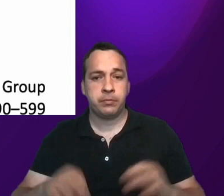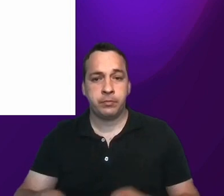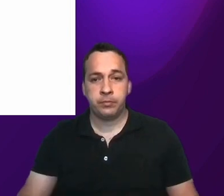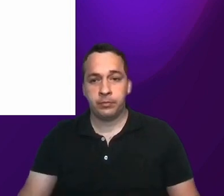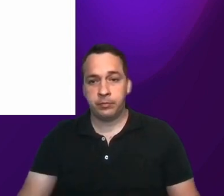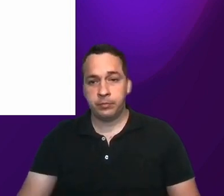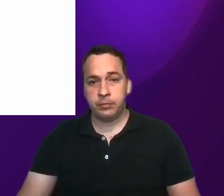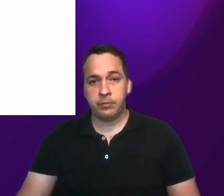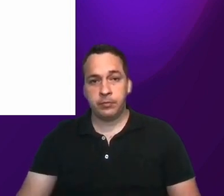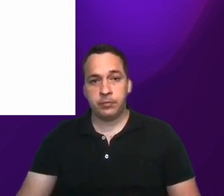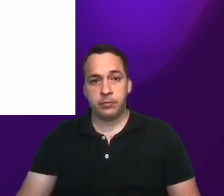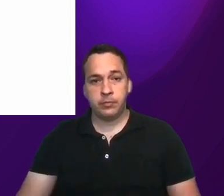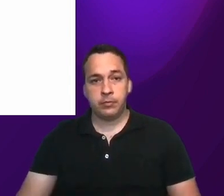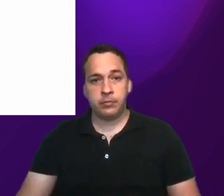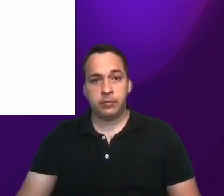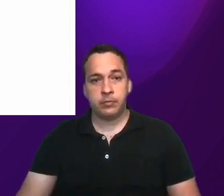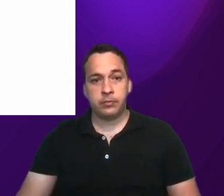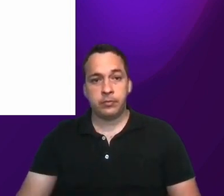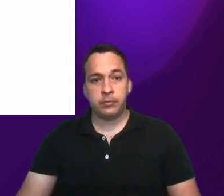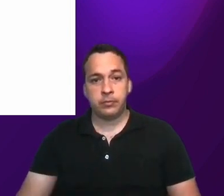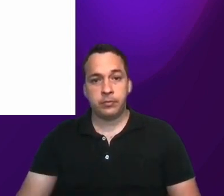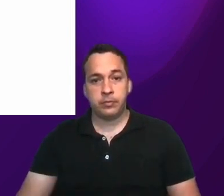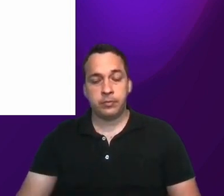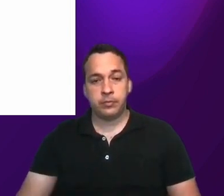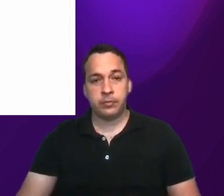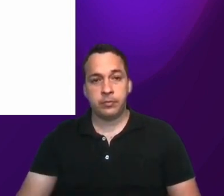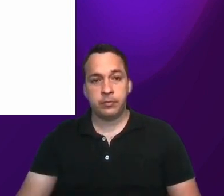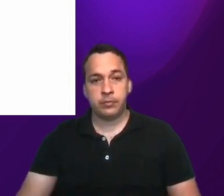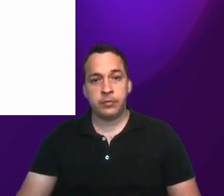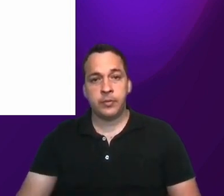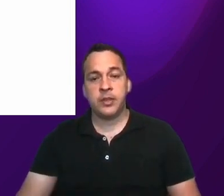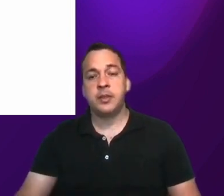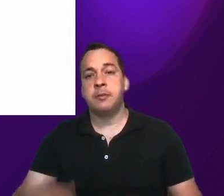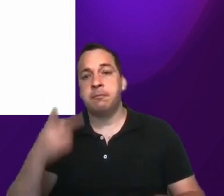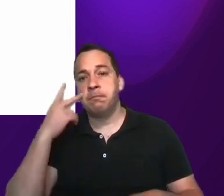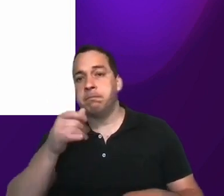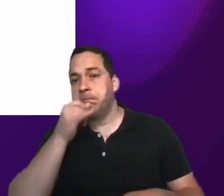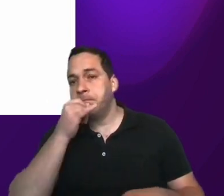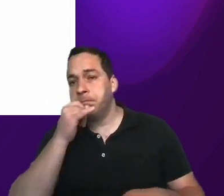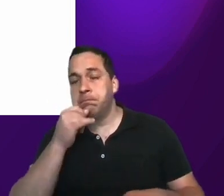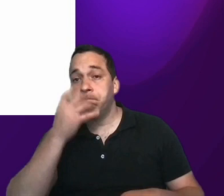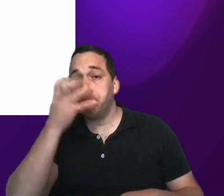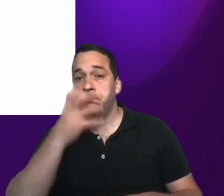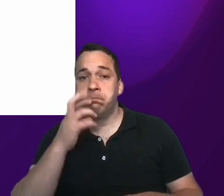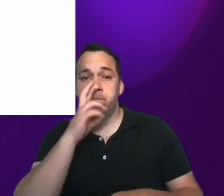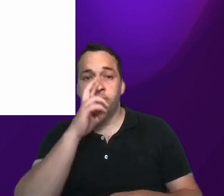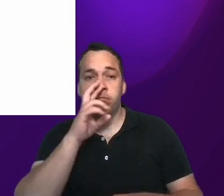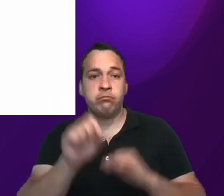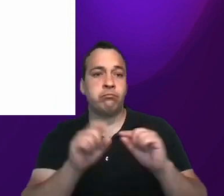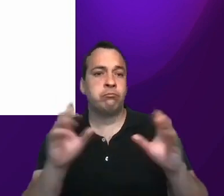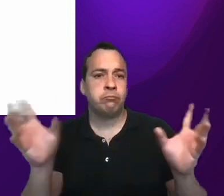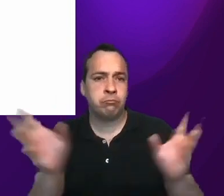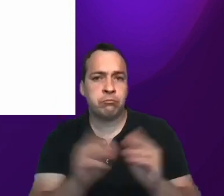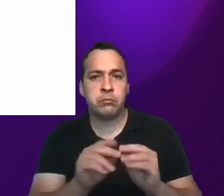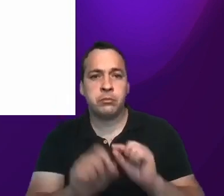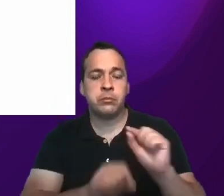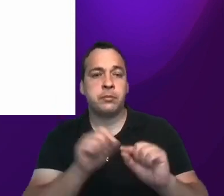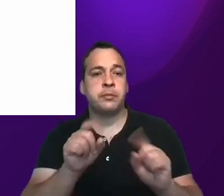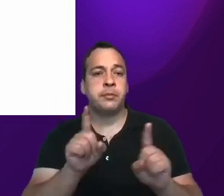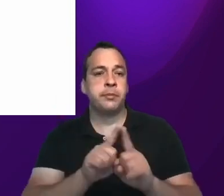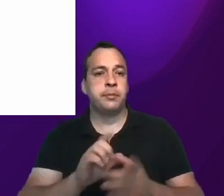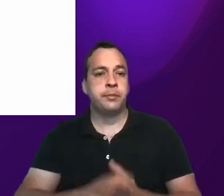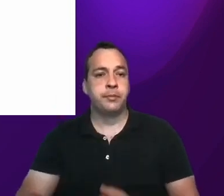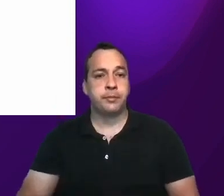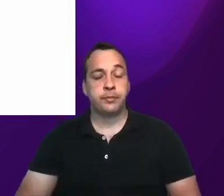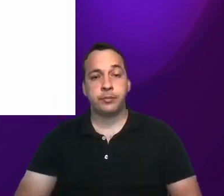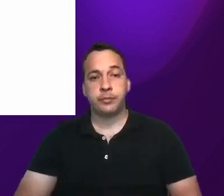que pode ser usada em pacientes críticos. Então, em conclusão, a gente, né, com todos esses estudos,